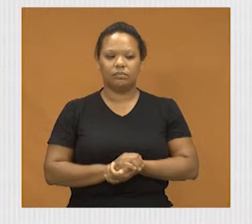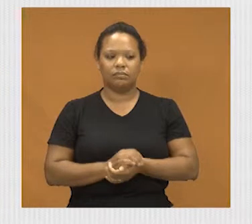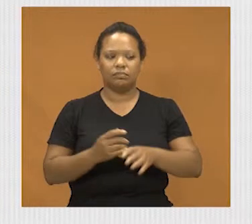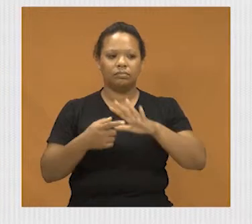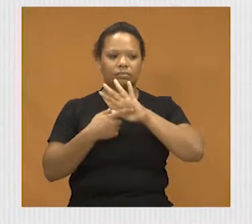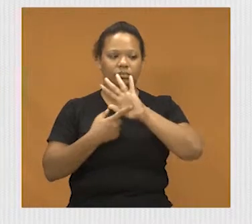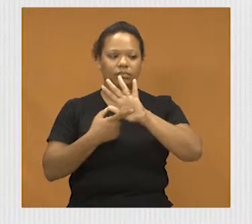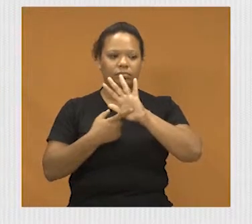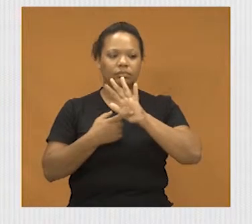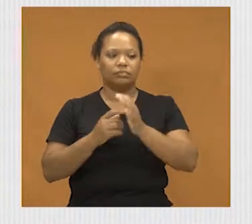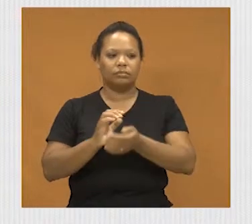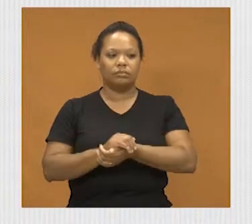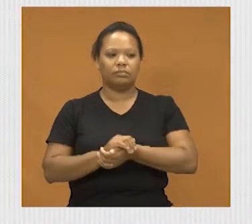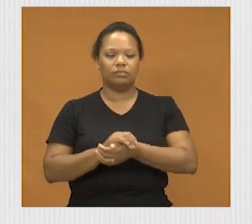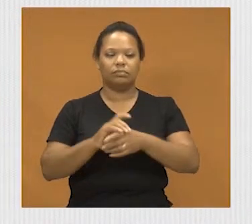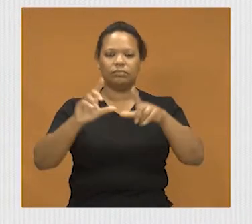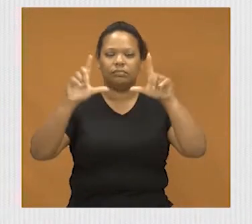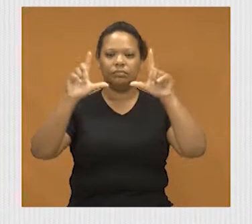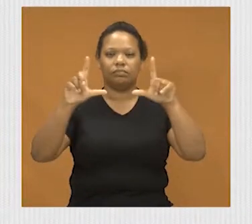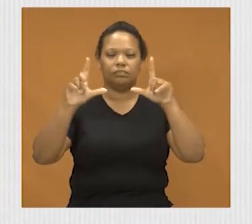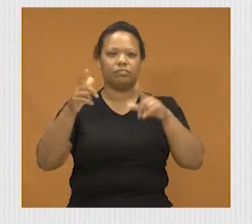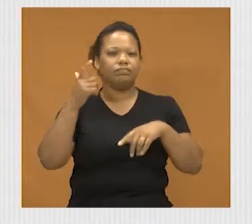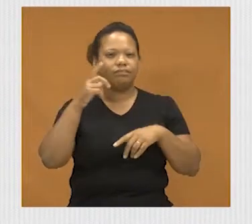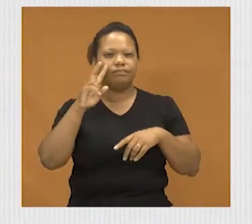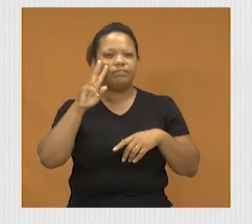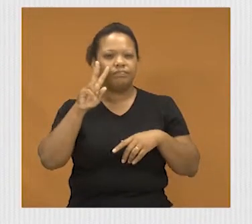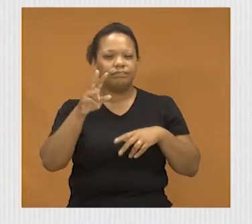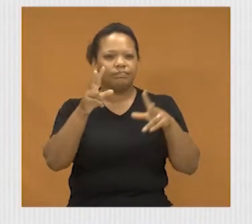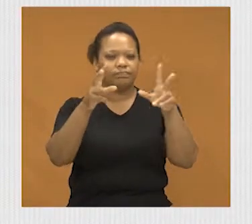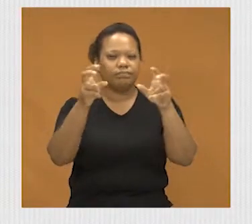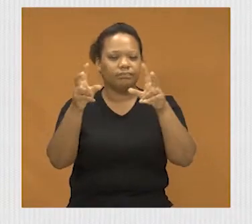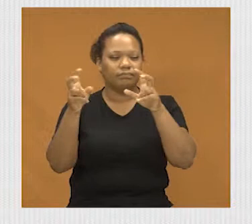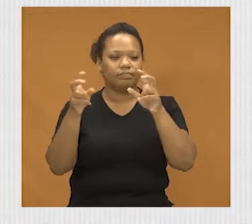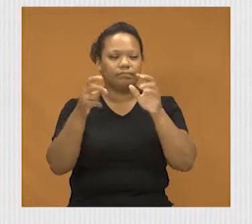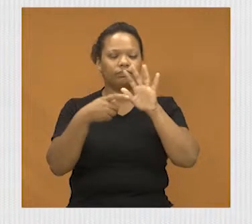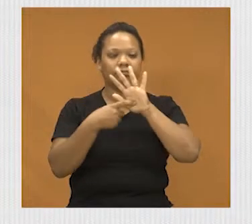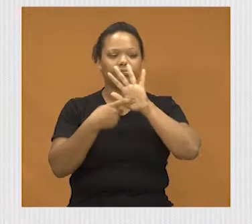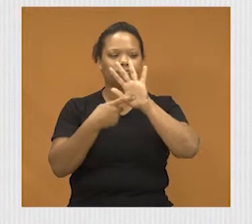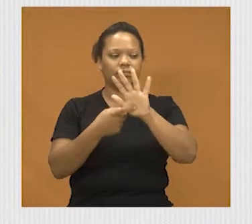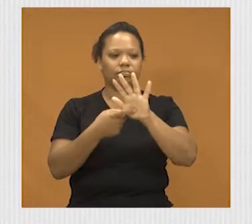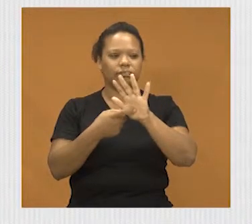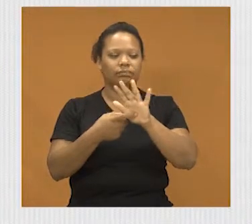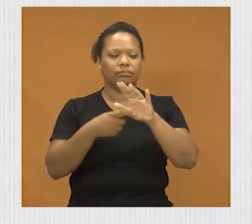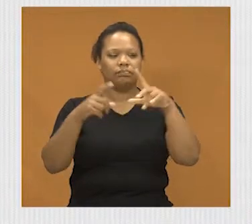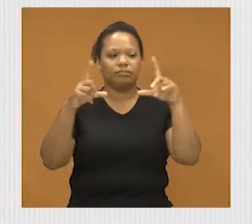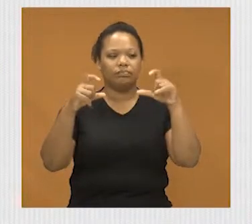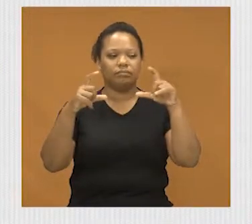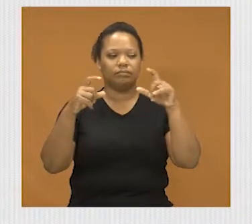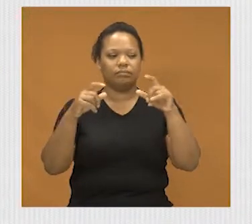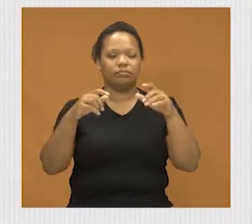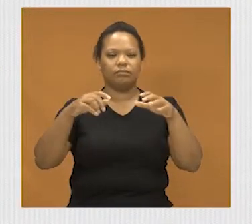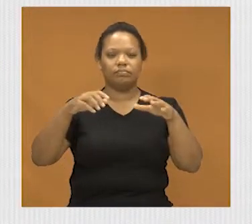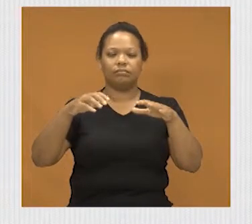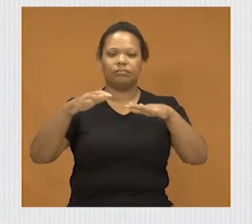Isso. Nesse slide, eu não sei se vocês vão conseguir ver, tá? Mostra uma foto